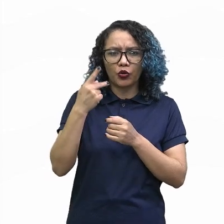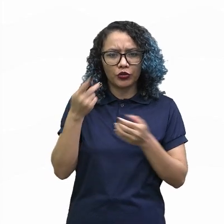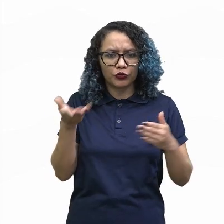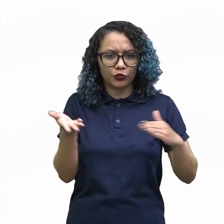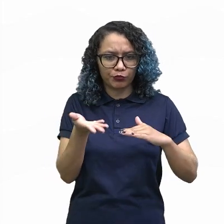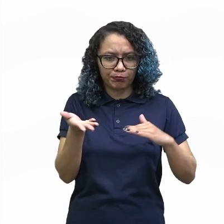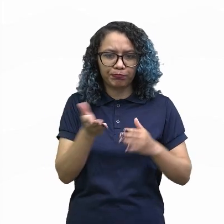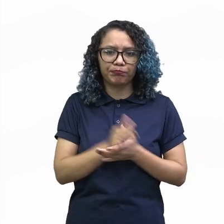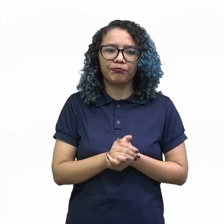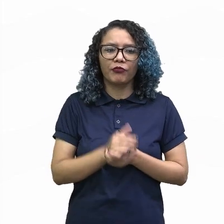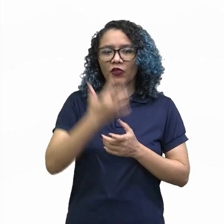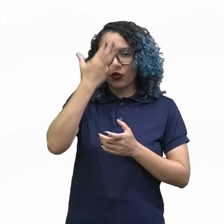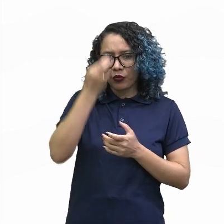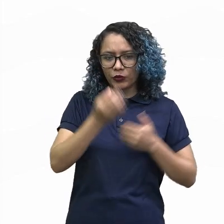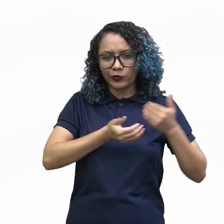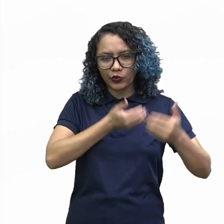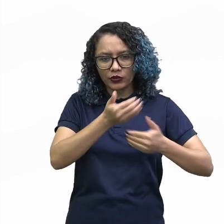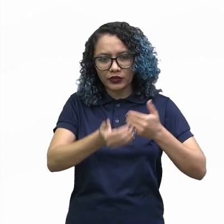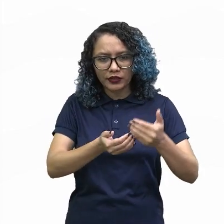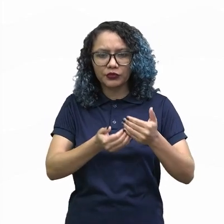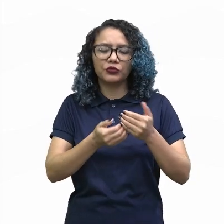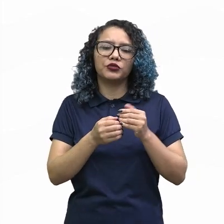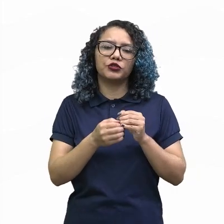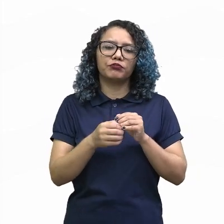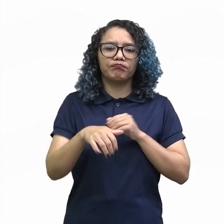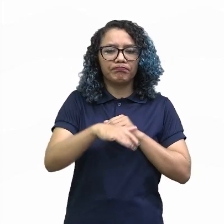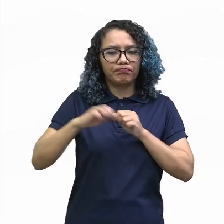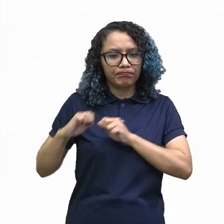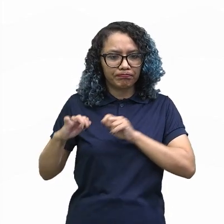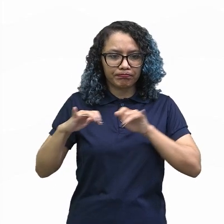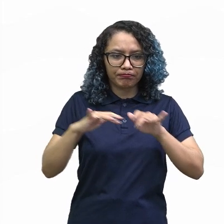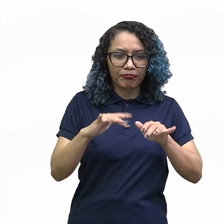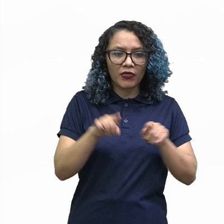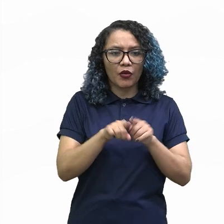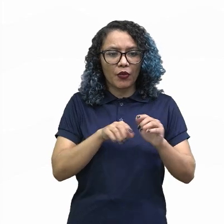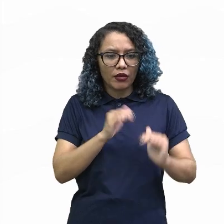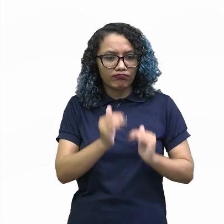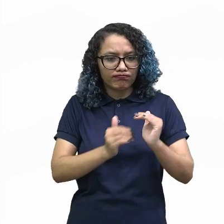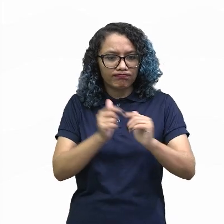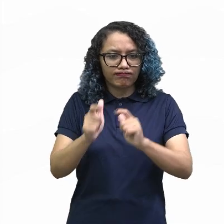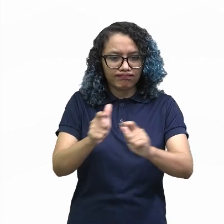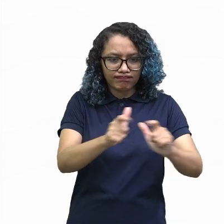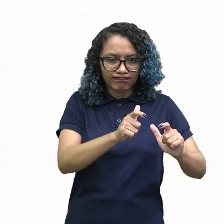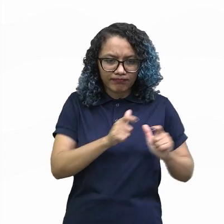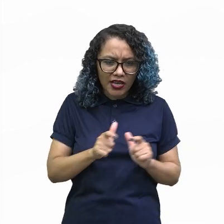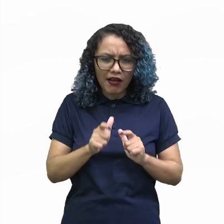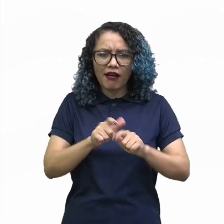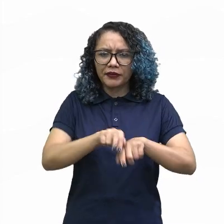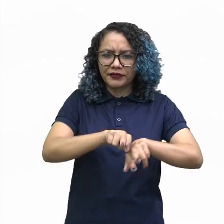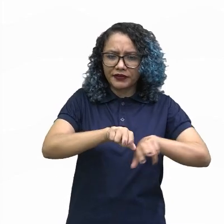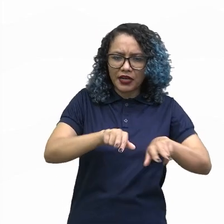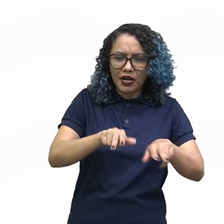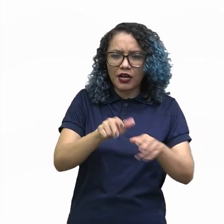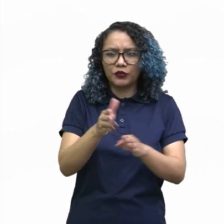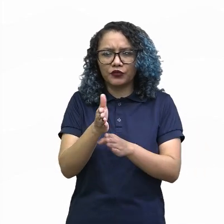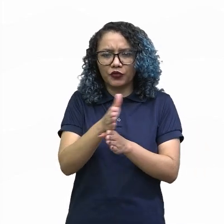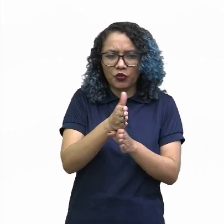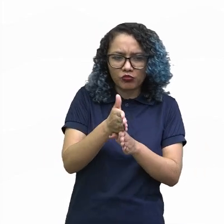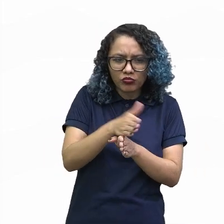contemporâneo, compreensão dos processos de ocupação e formação de territórios,